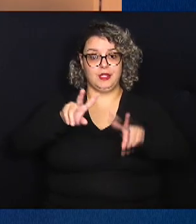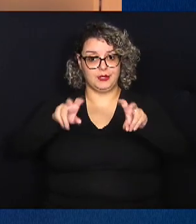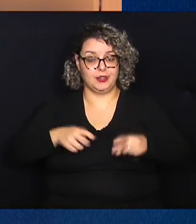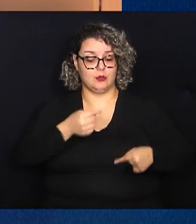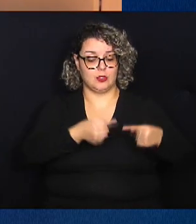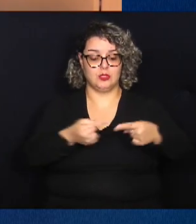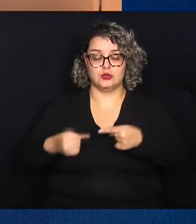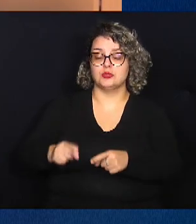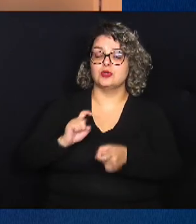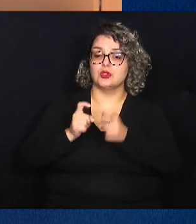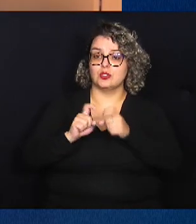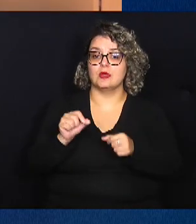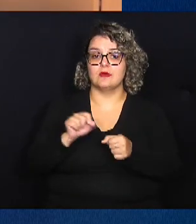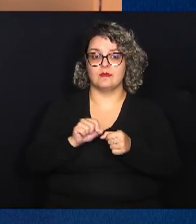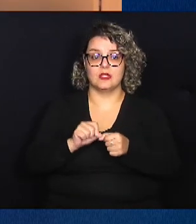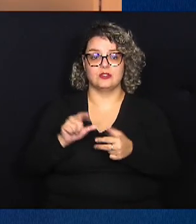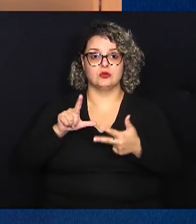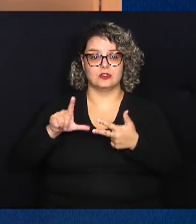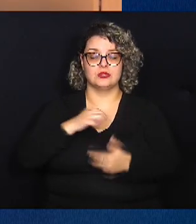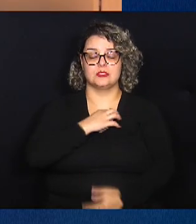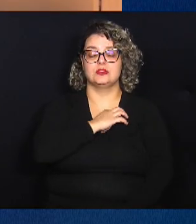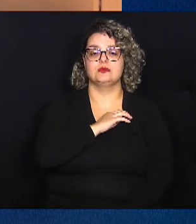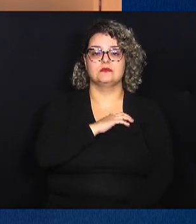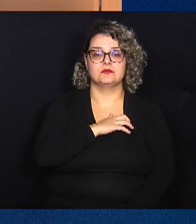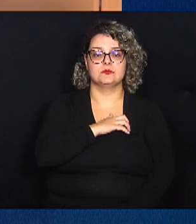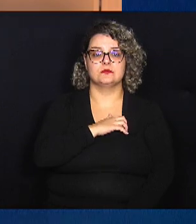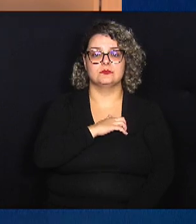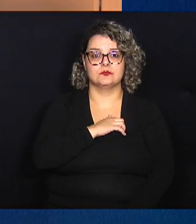reunião realizada no Legislativo.